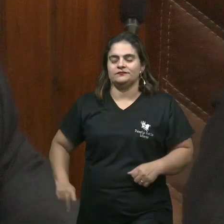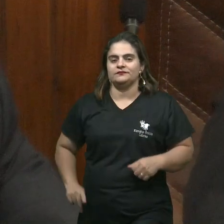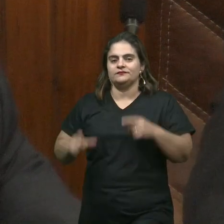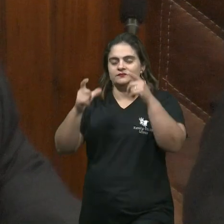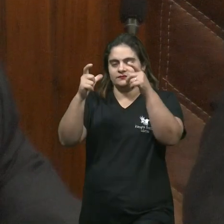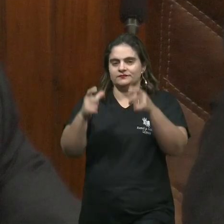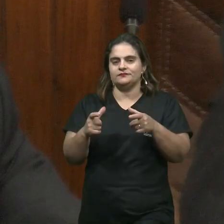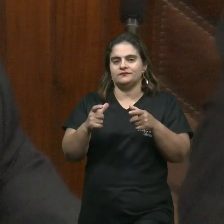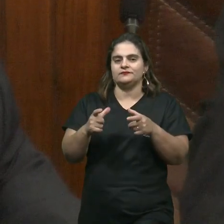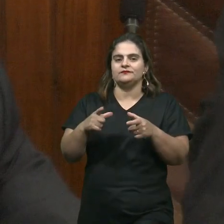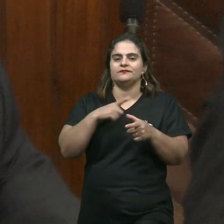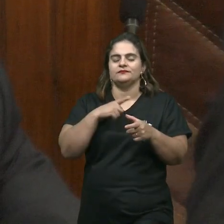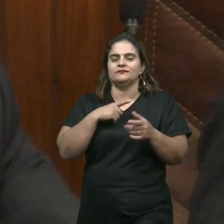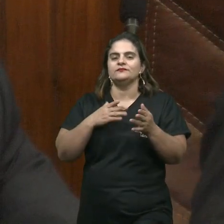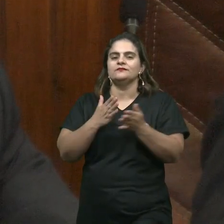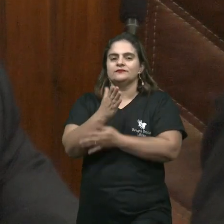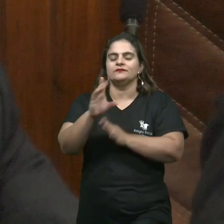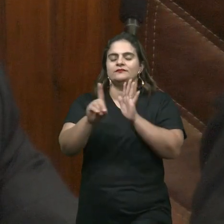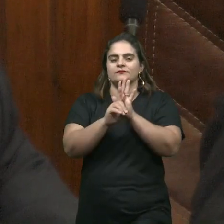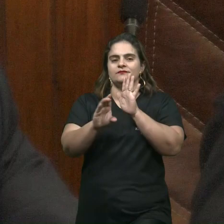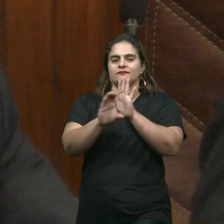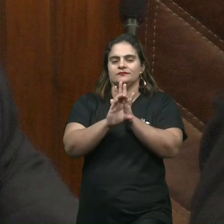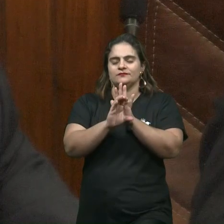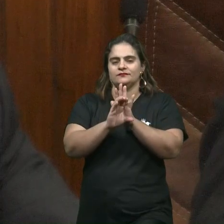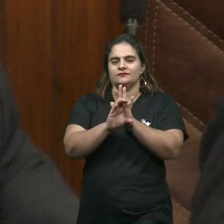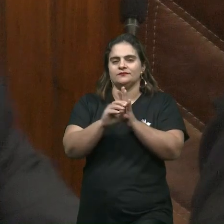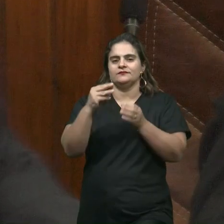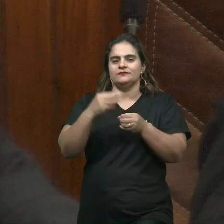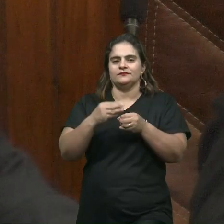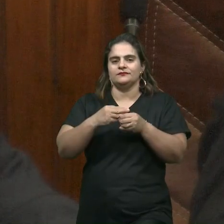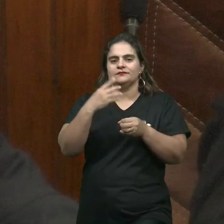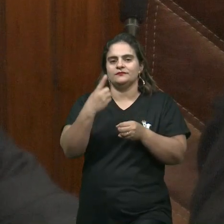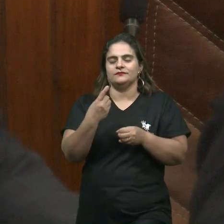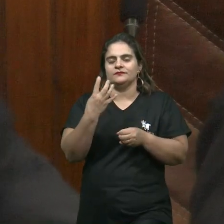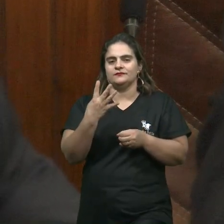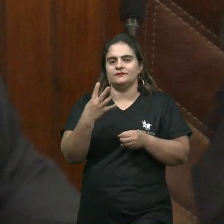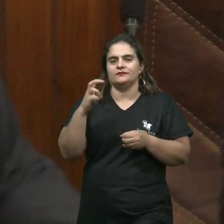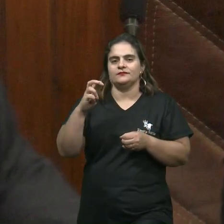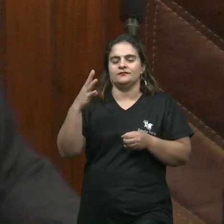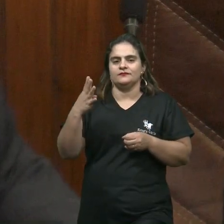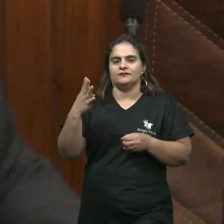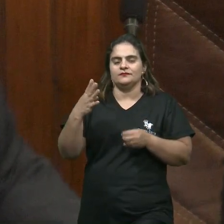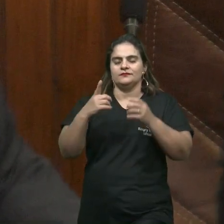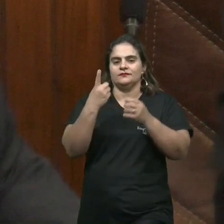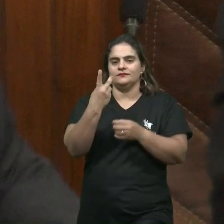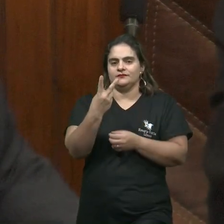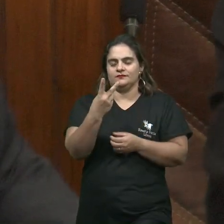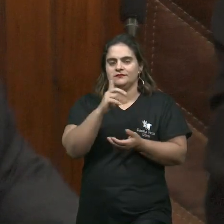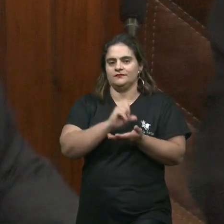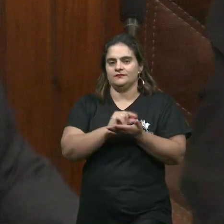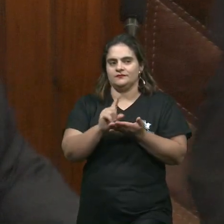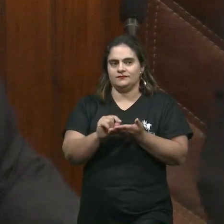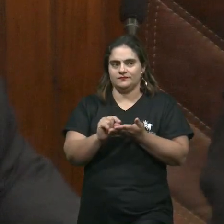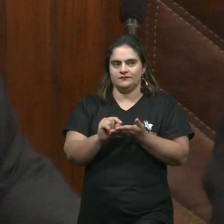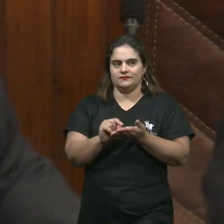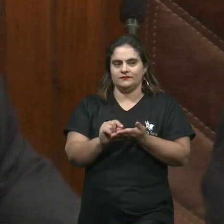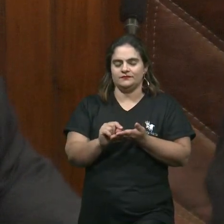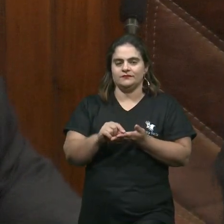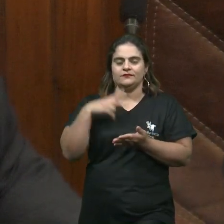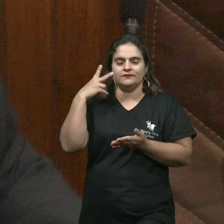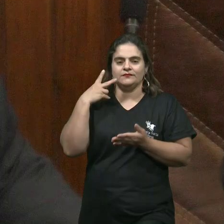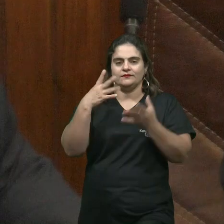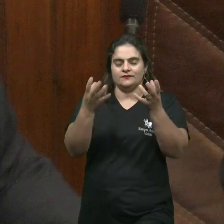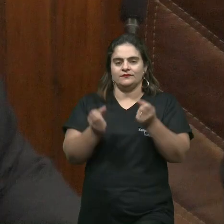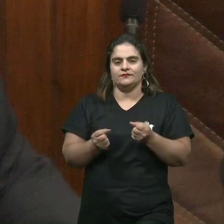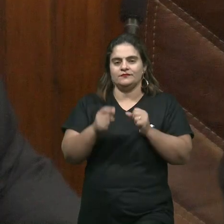Marília Gigante. Então, aprovado pelo decreto municipal nº 1450-2003, o projeto é constituído por dois artigos. Os vereadores que são